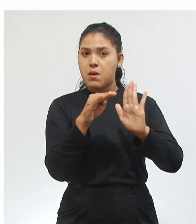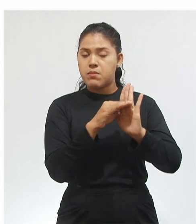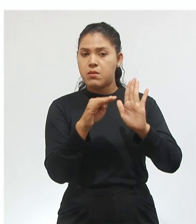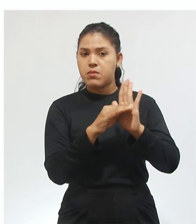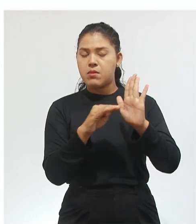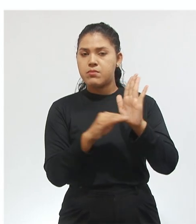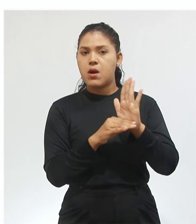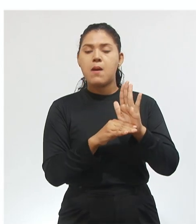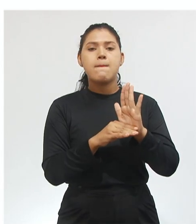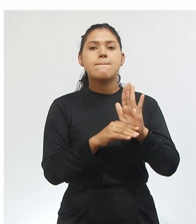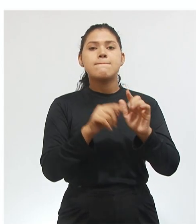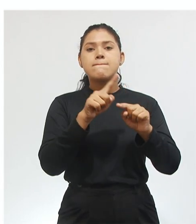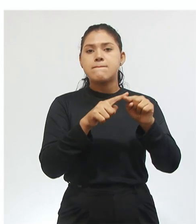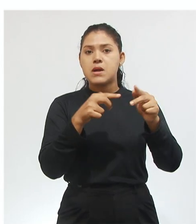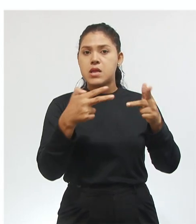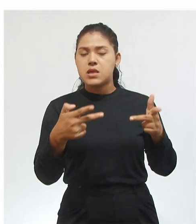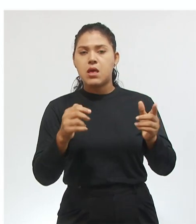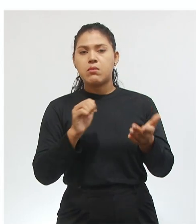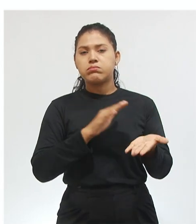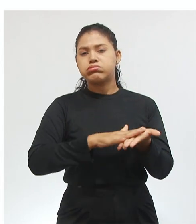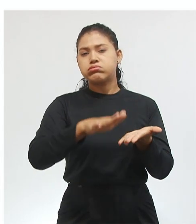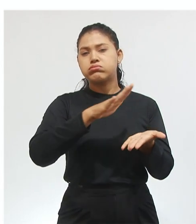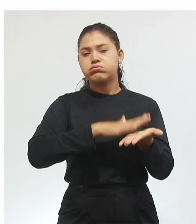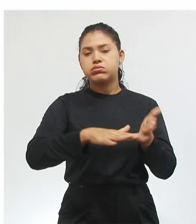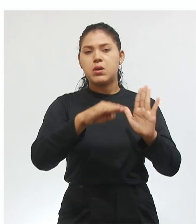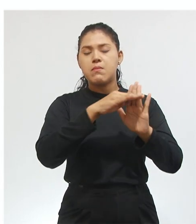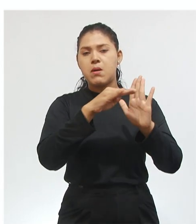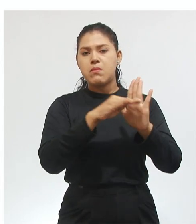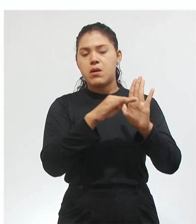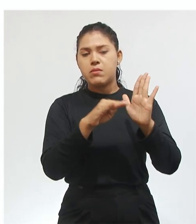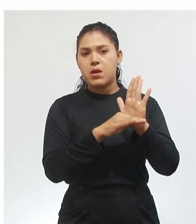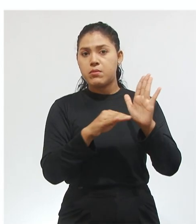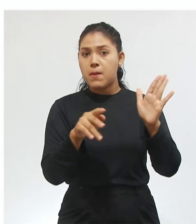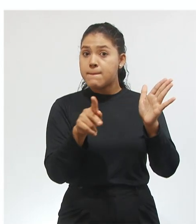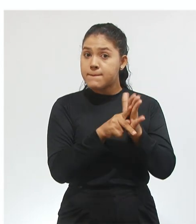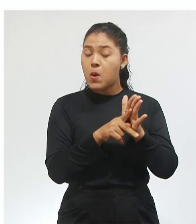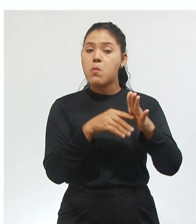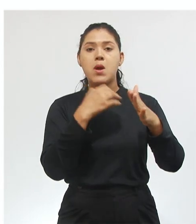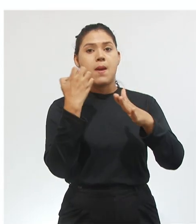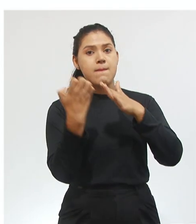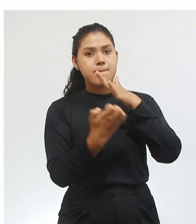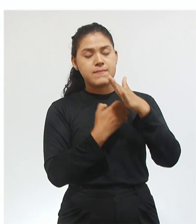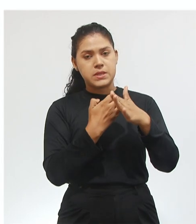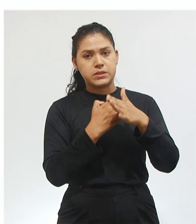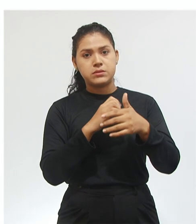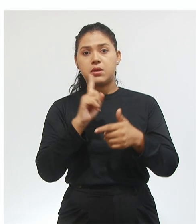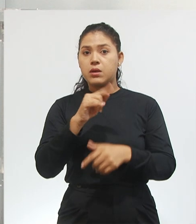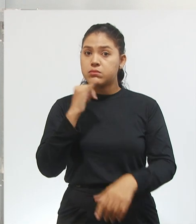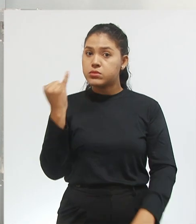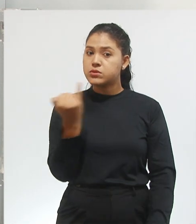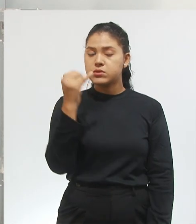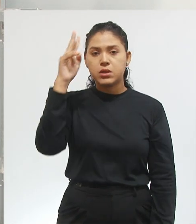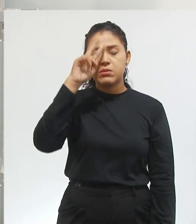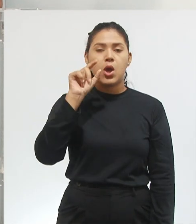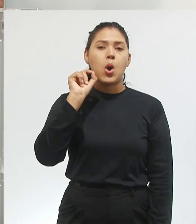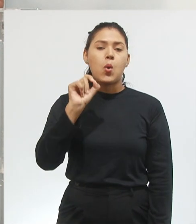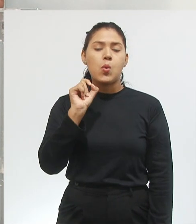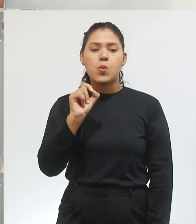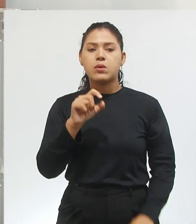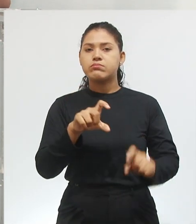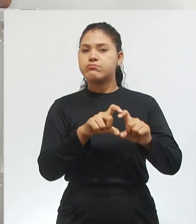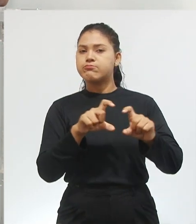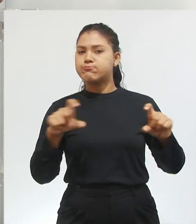todos os custos envolvidos na operação do seu modelo de negócio Vale lembrar que nessa nessa